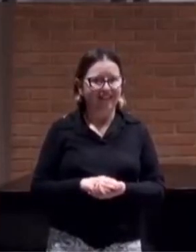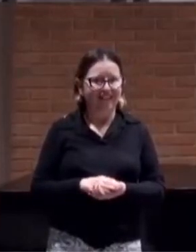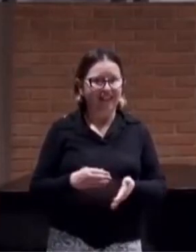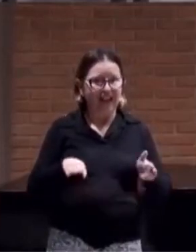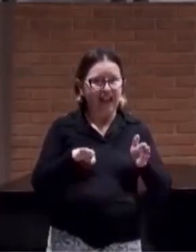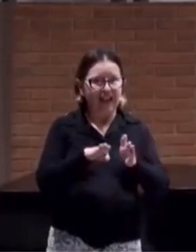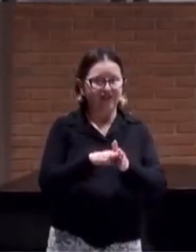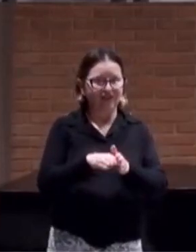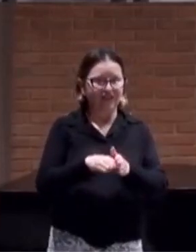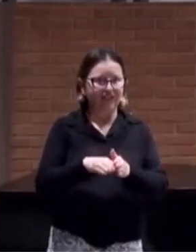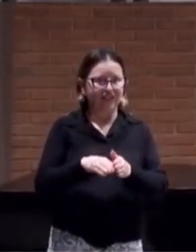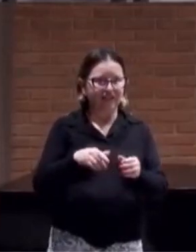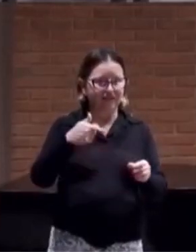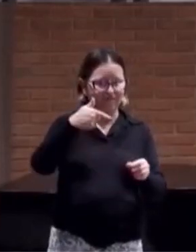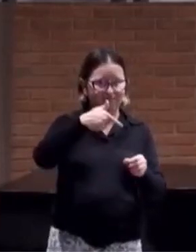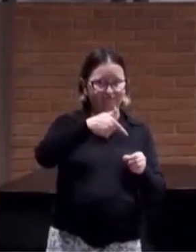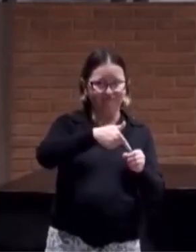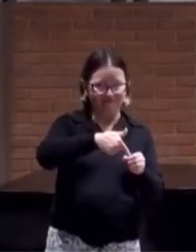posto.